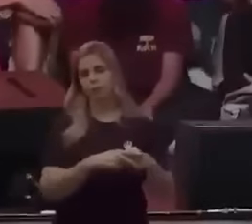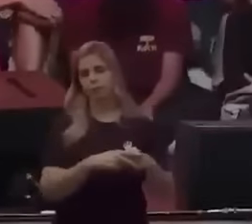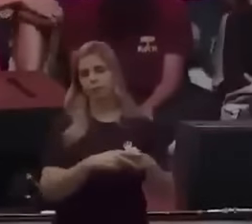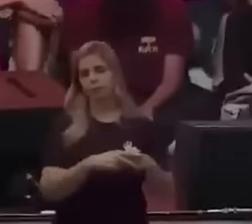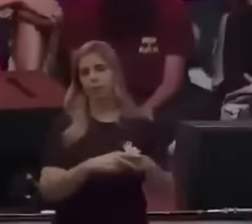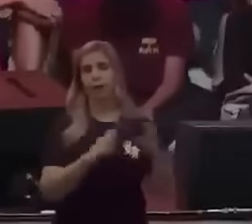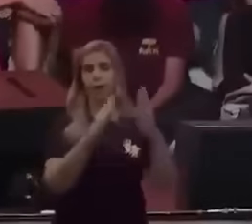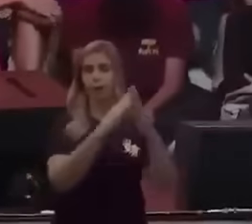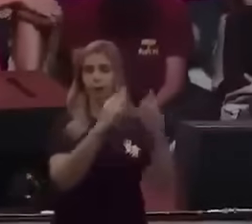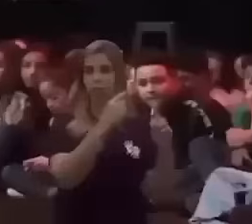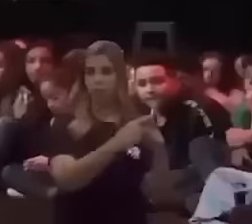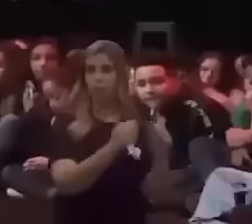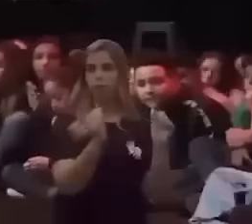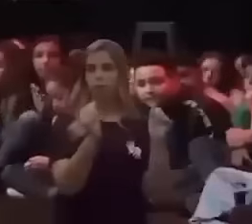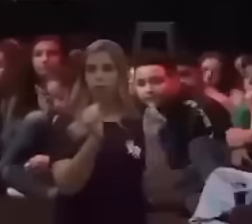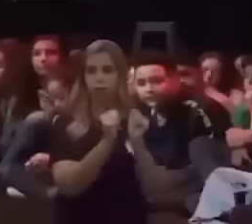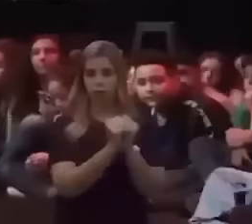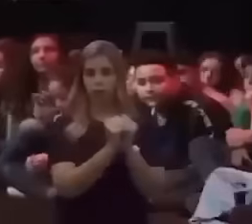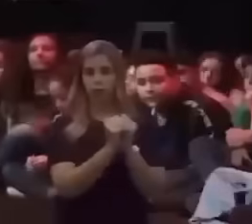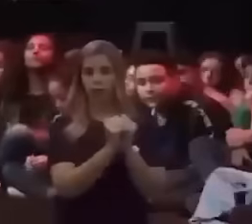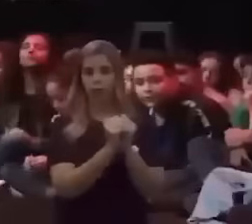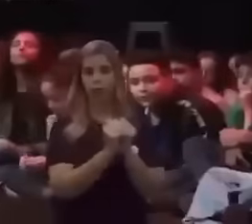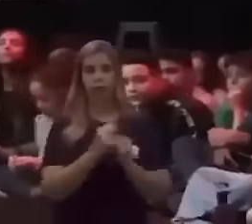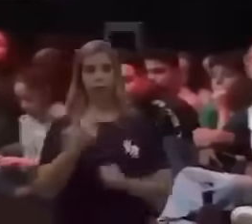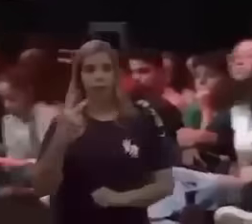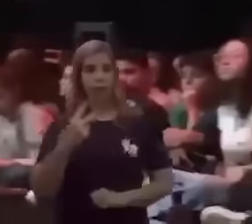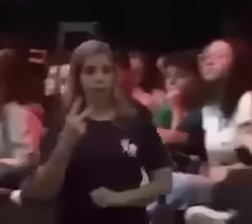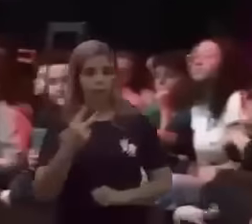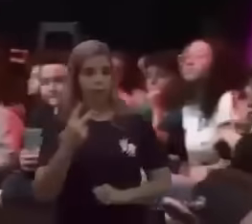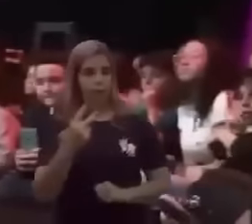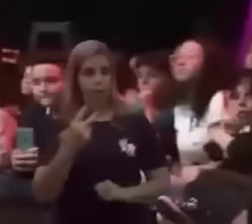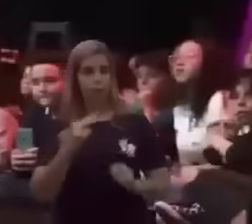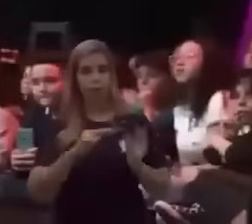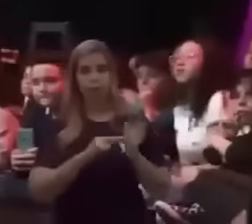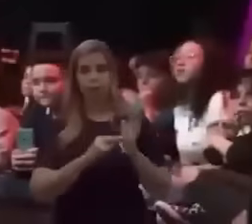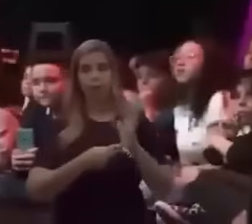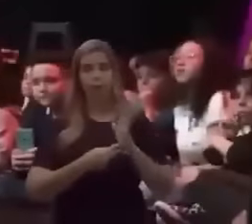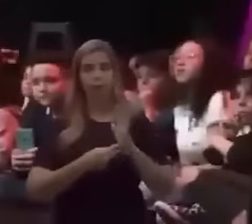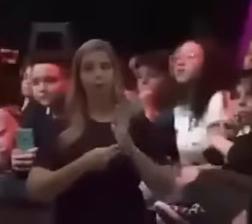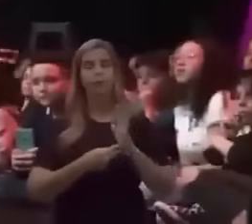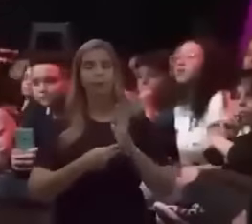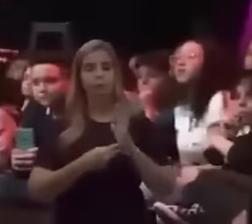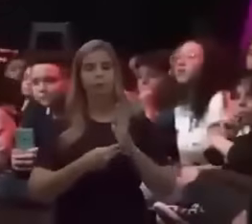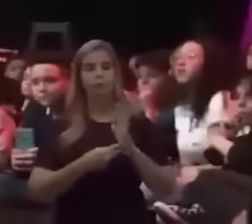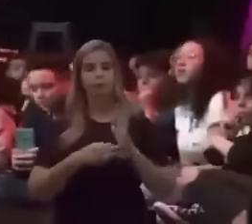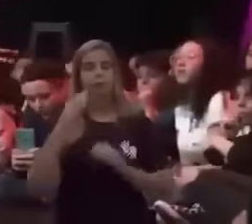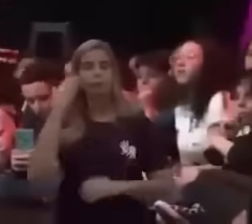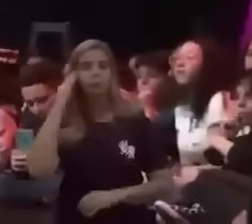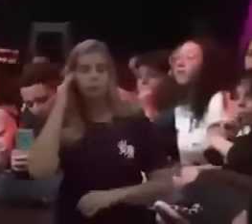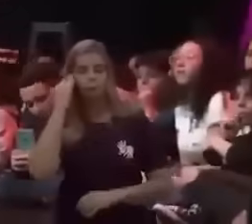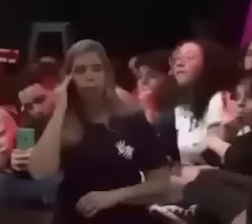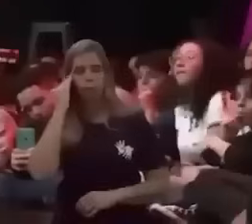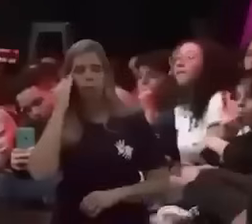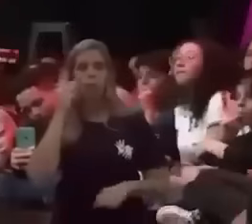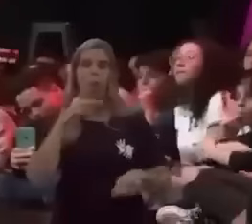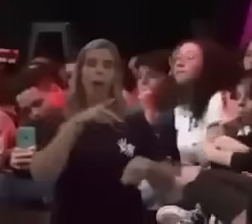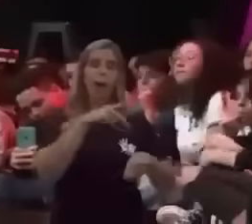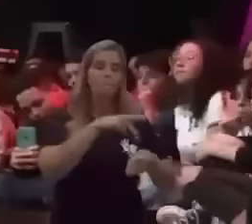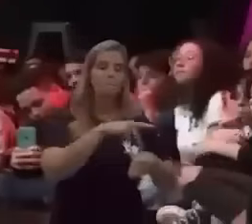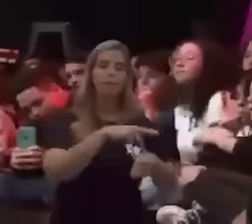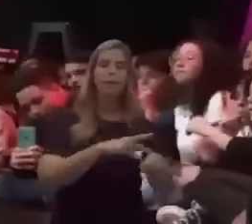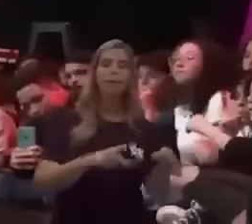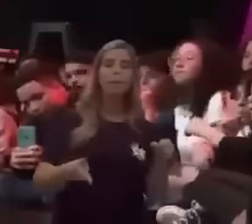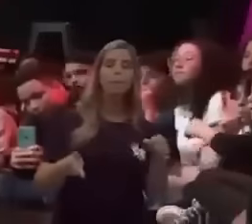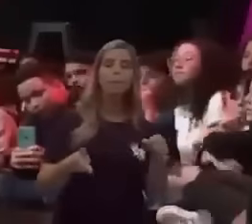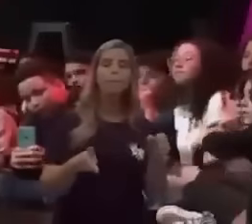está a igreja. A segunda interpretação é que a pedra é a declaração de Pedro: tu és o Cristo,